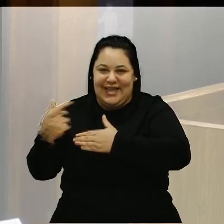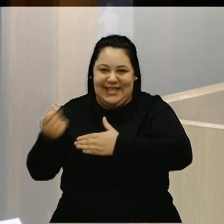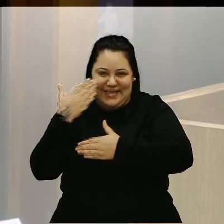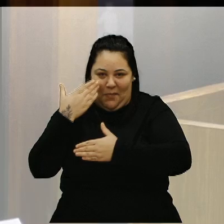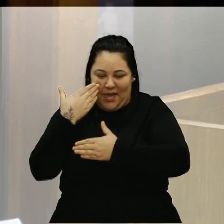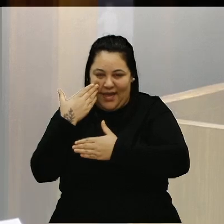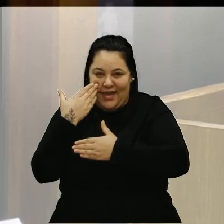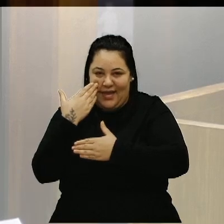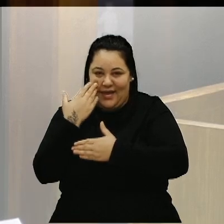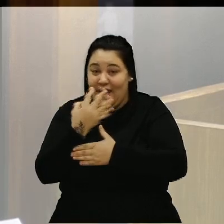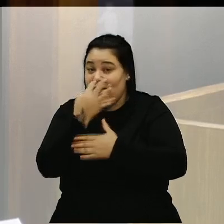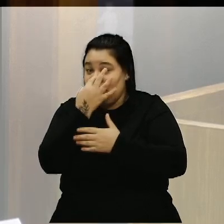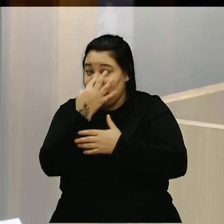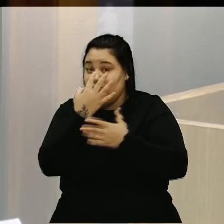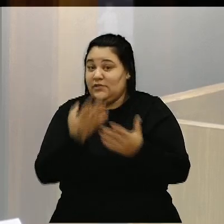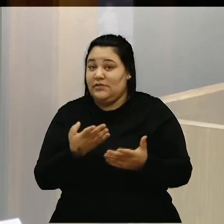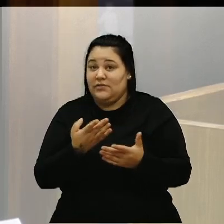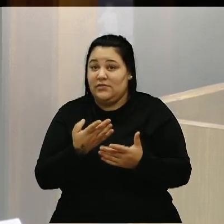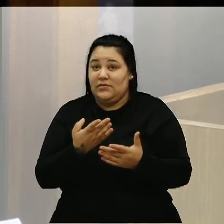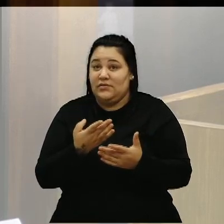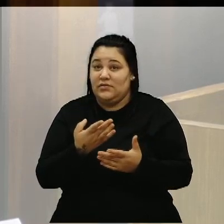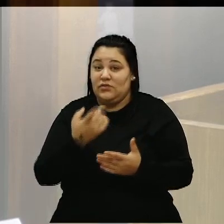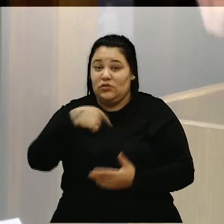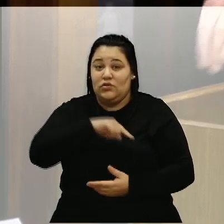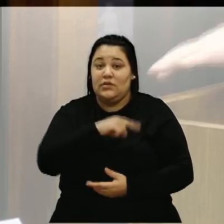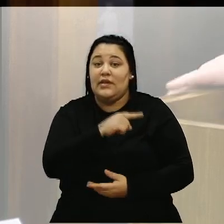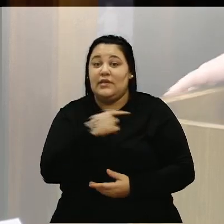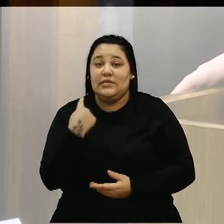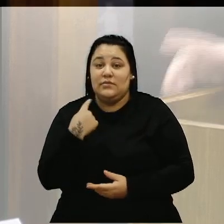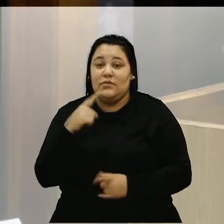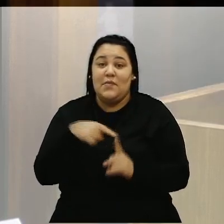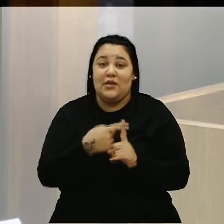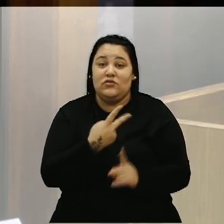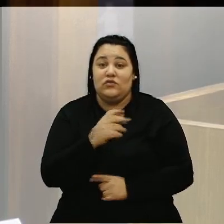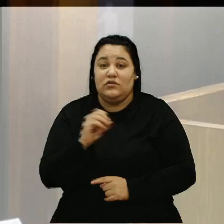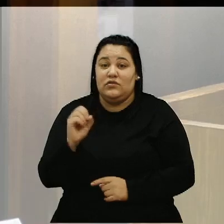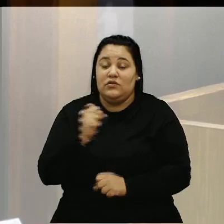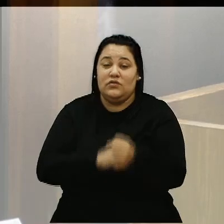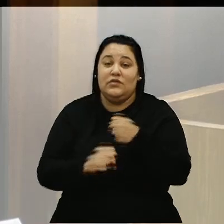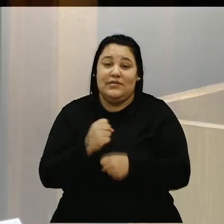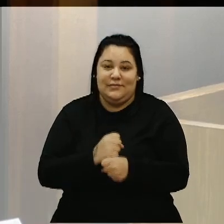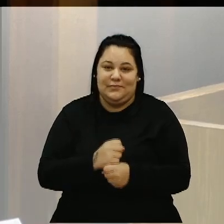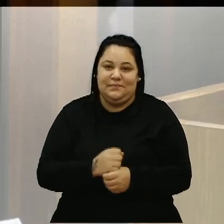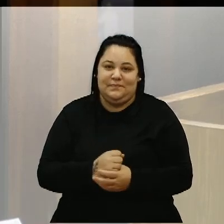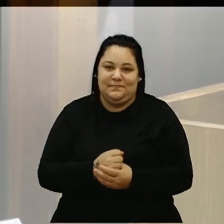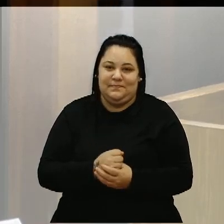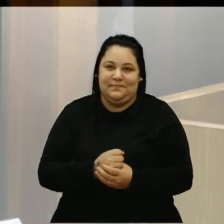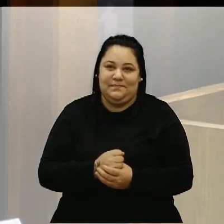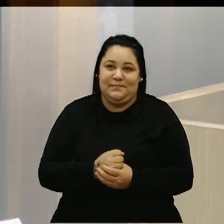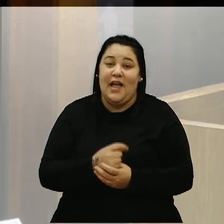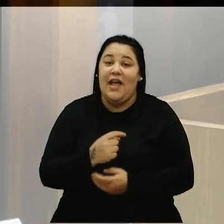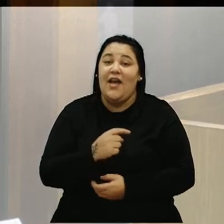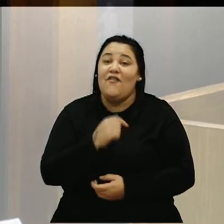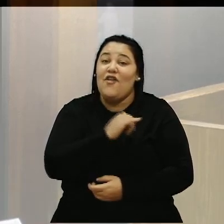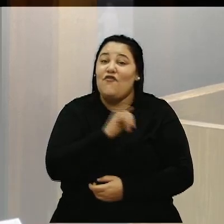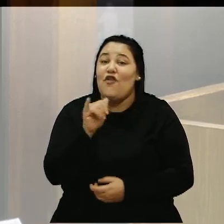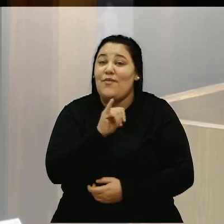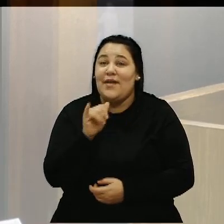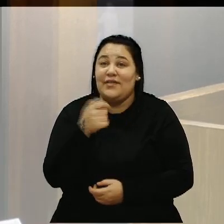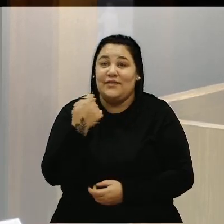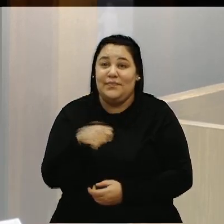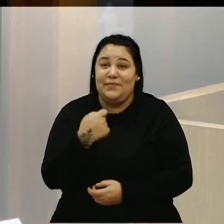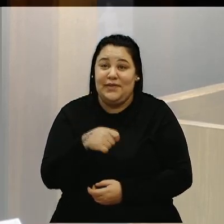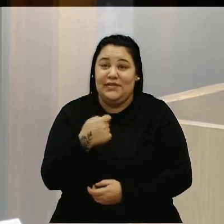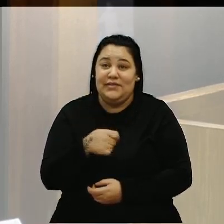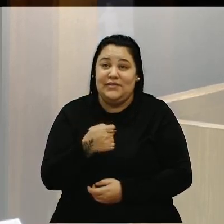Pasmem. Nós retrocedemos, eu acho que mais de 200 anos. Foi informado que deverá amarrar